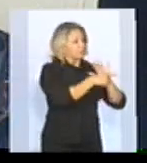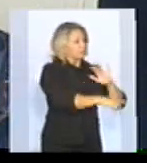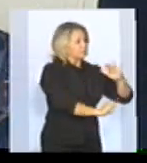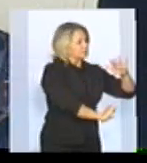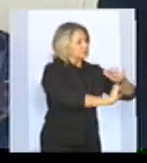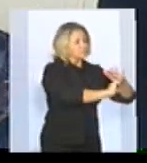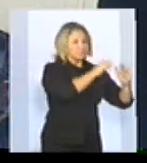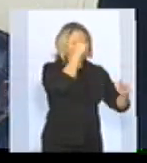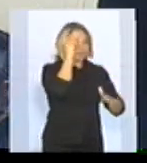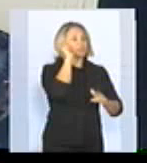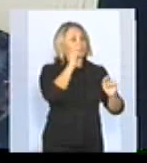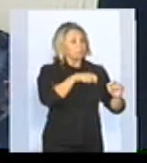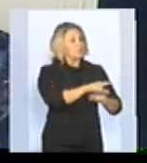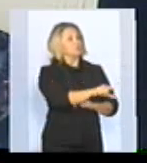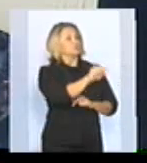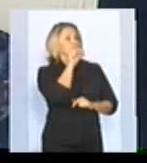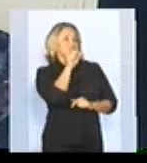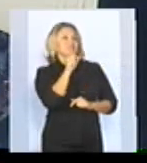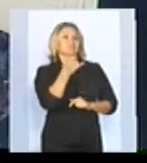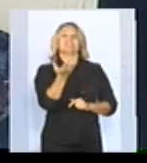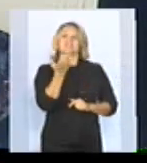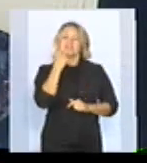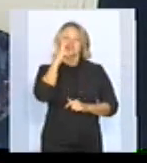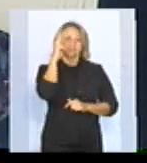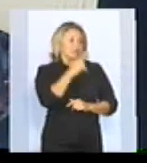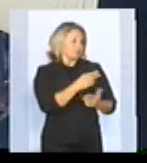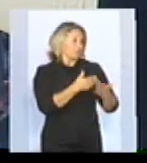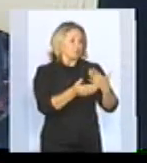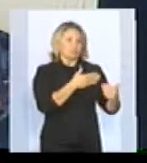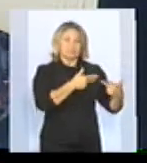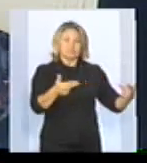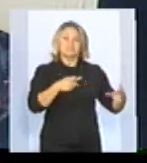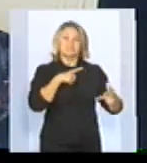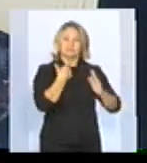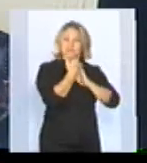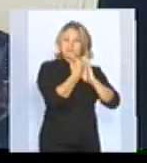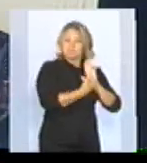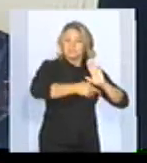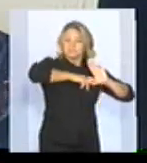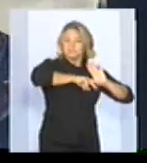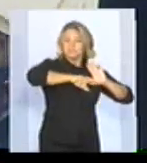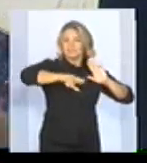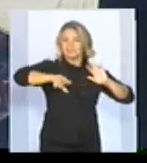terá a opção de continuar assistindo o que quiser, mas com uma programação mais diversa.